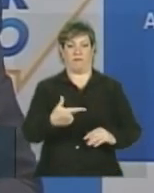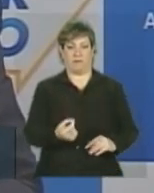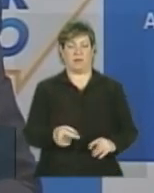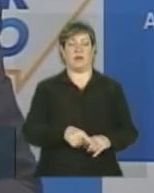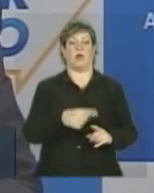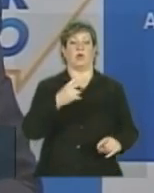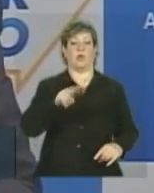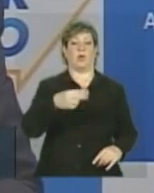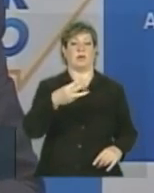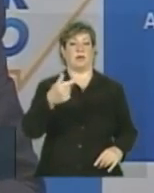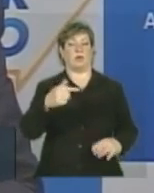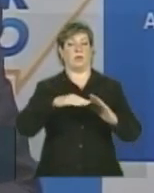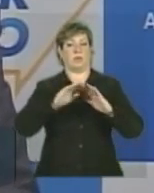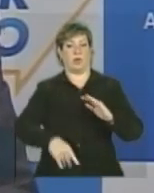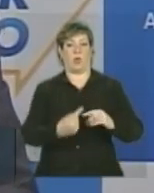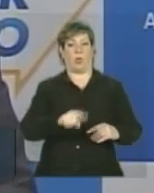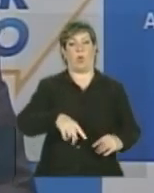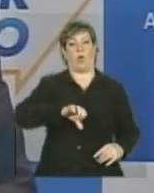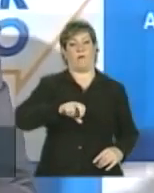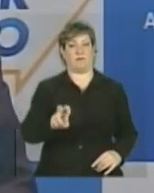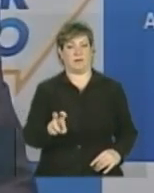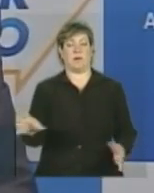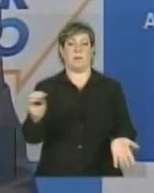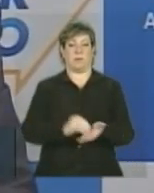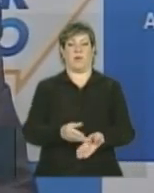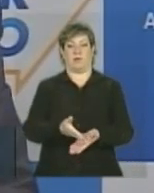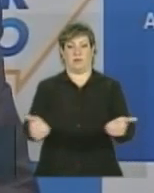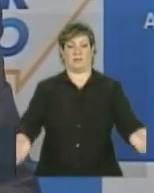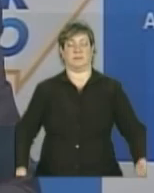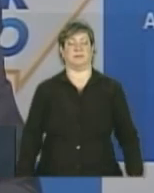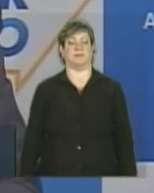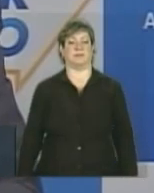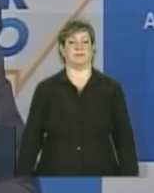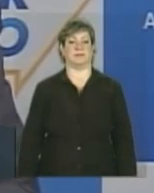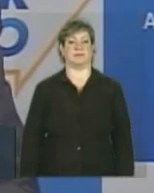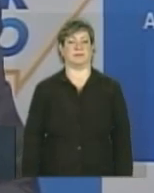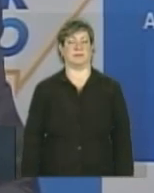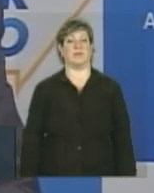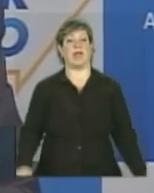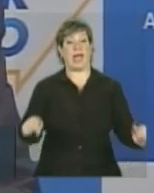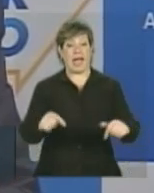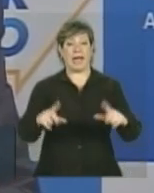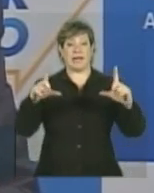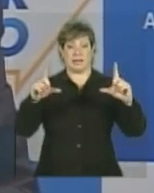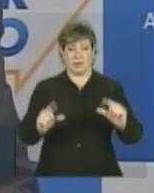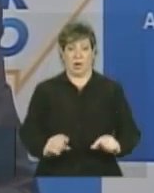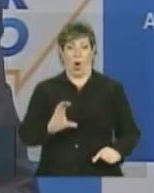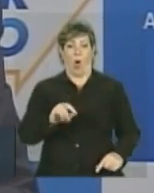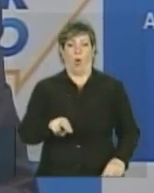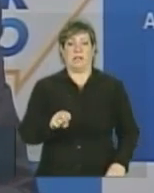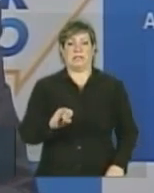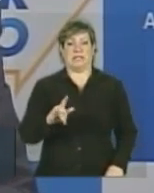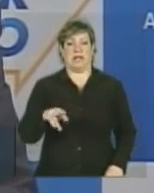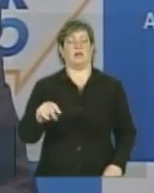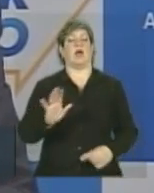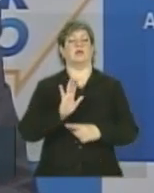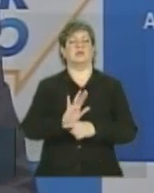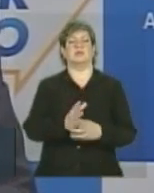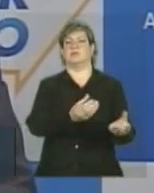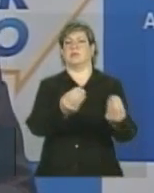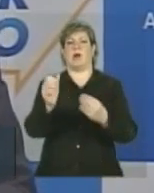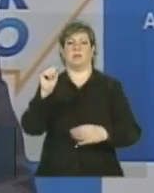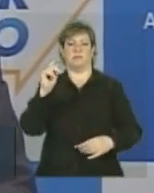para 1,95%, que está sendo colocada aí em cima. Essa redução de consignado beneficia 15 milhões de aposentados